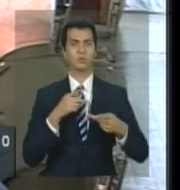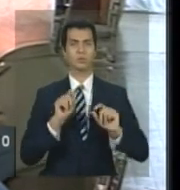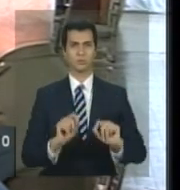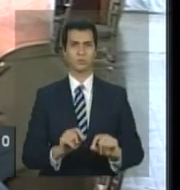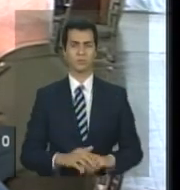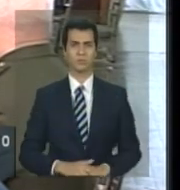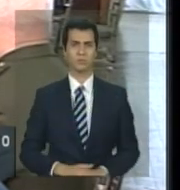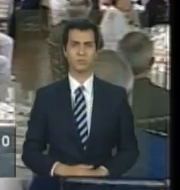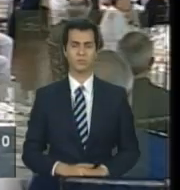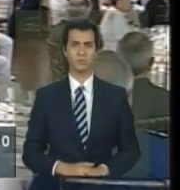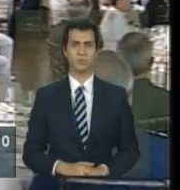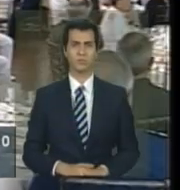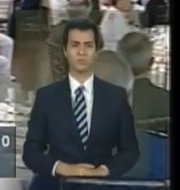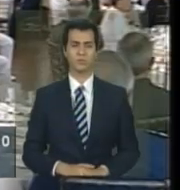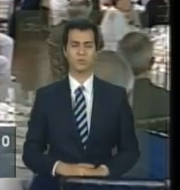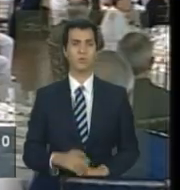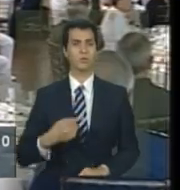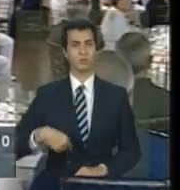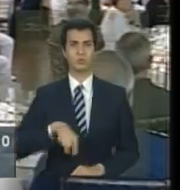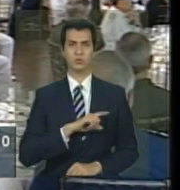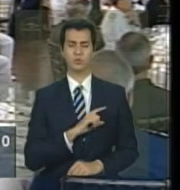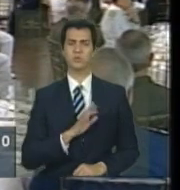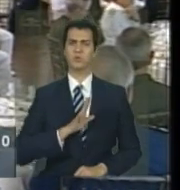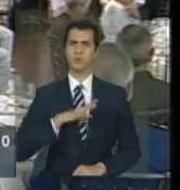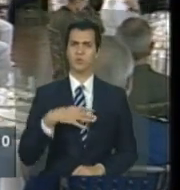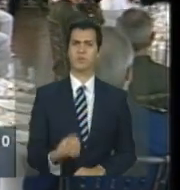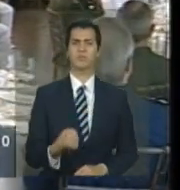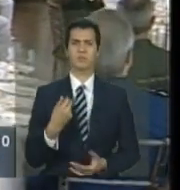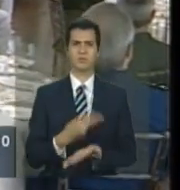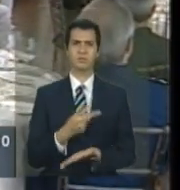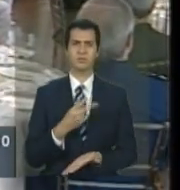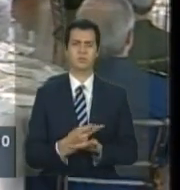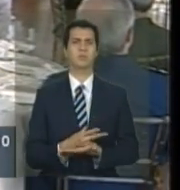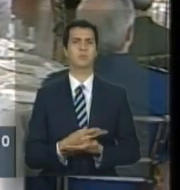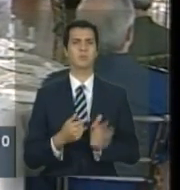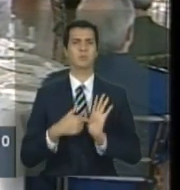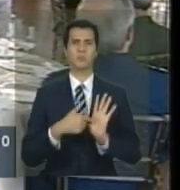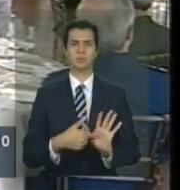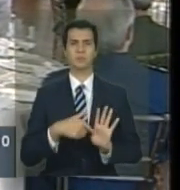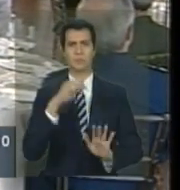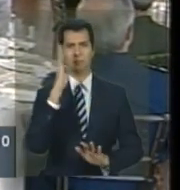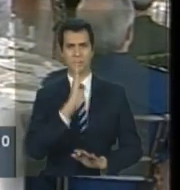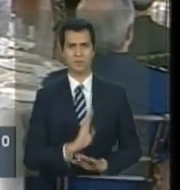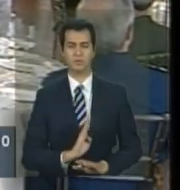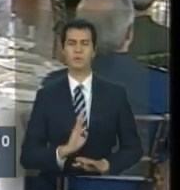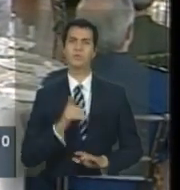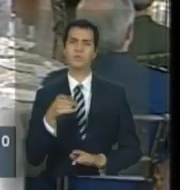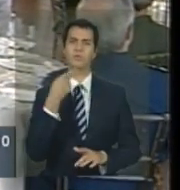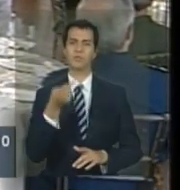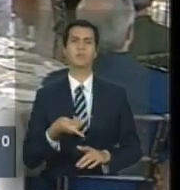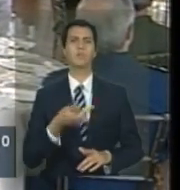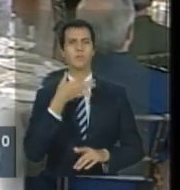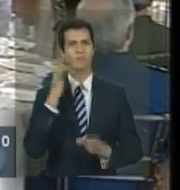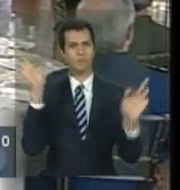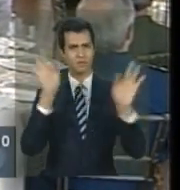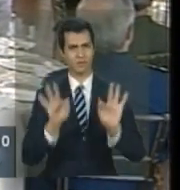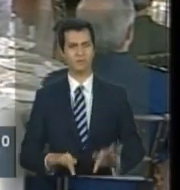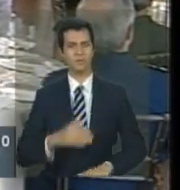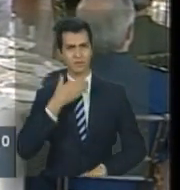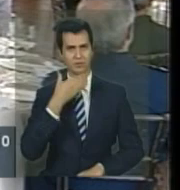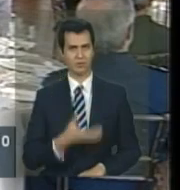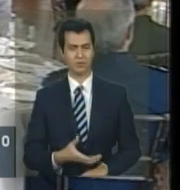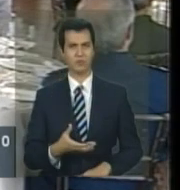orgulhosamente envergam as cores da nossa pátria, votos de um Feliz Natal junto aos